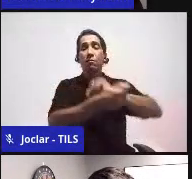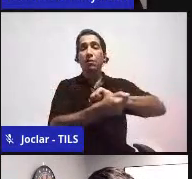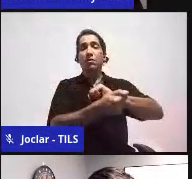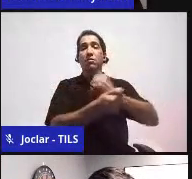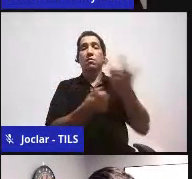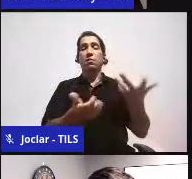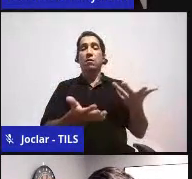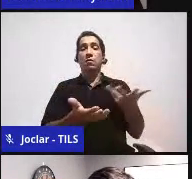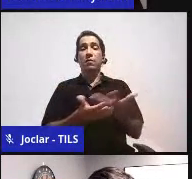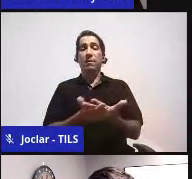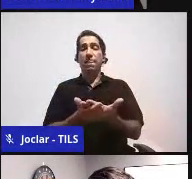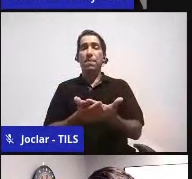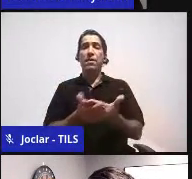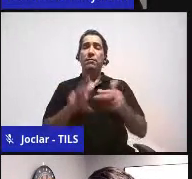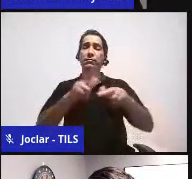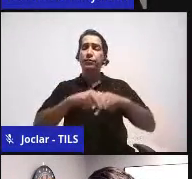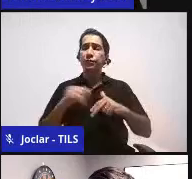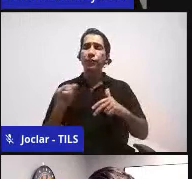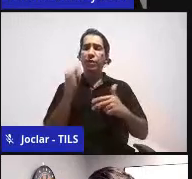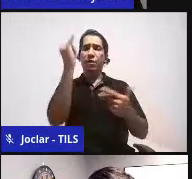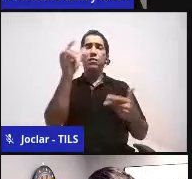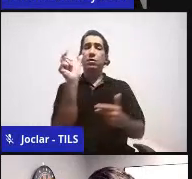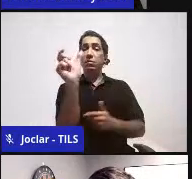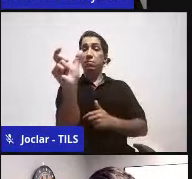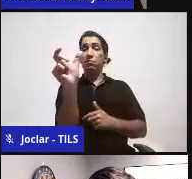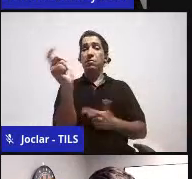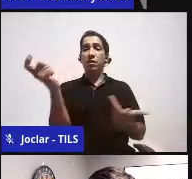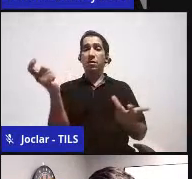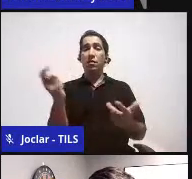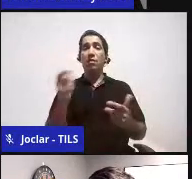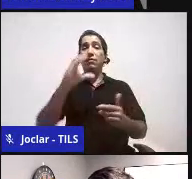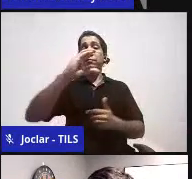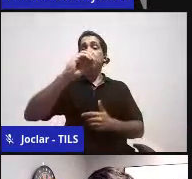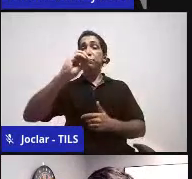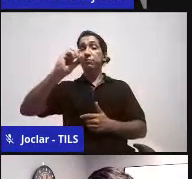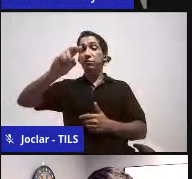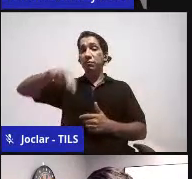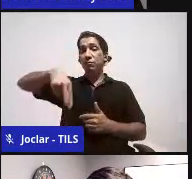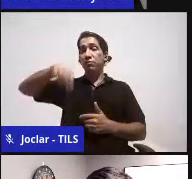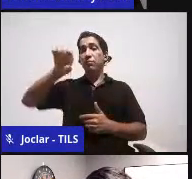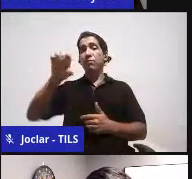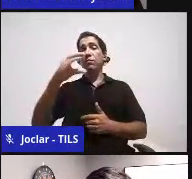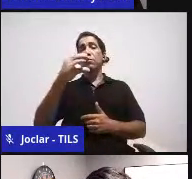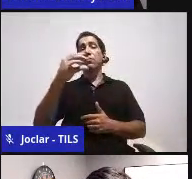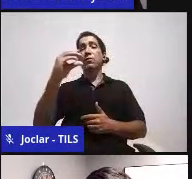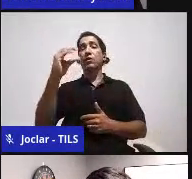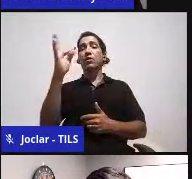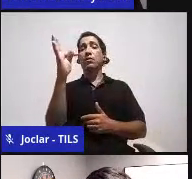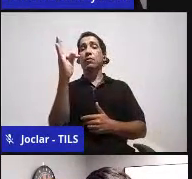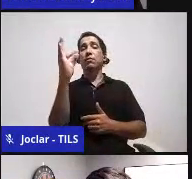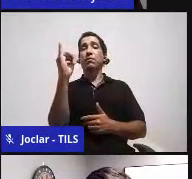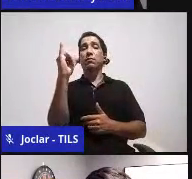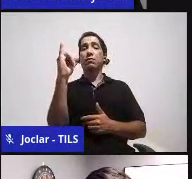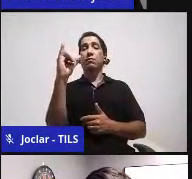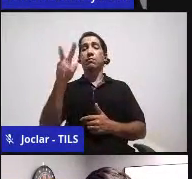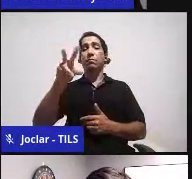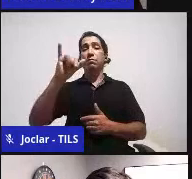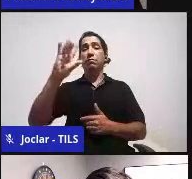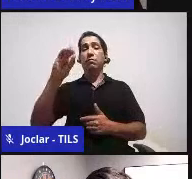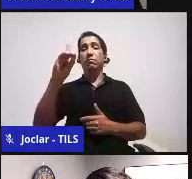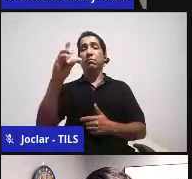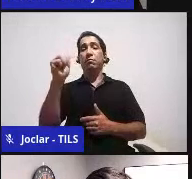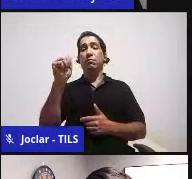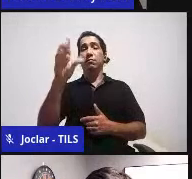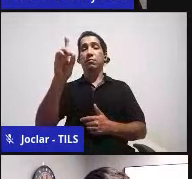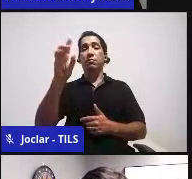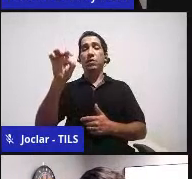uma palavra-chave que vai aparecer muito é conectividade, né? Qual é a conectividade? Vocês vão escutar falar